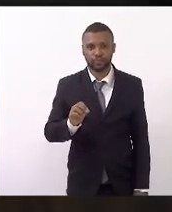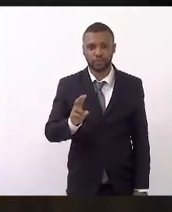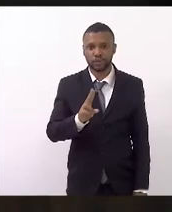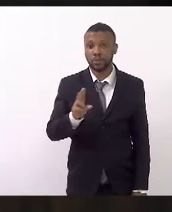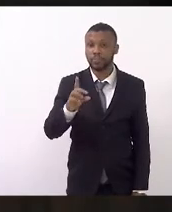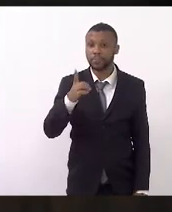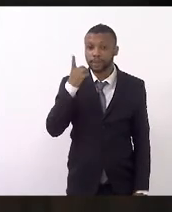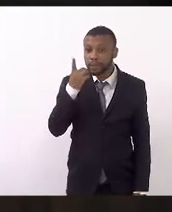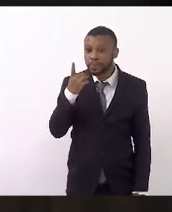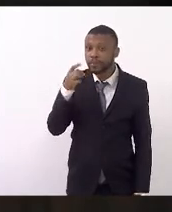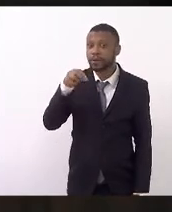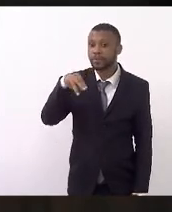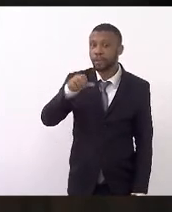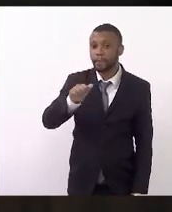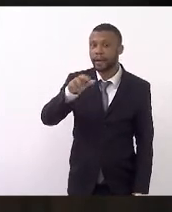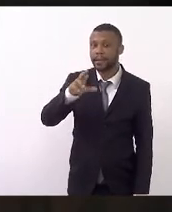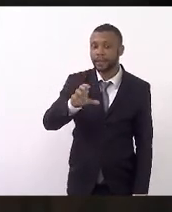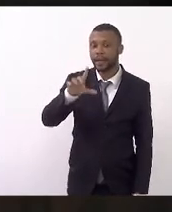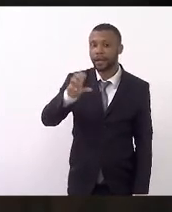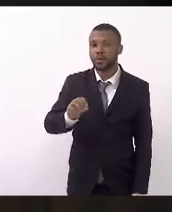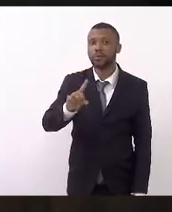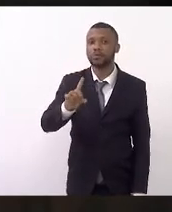Dino.